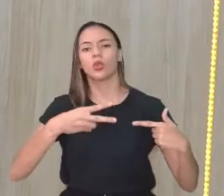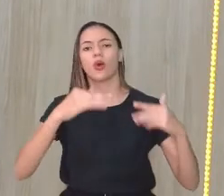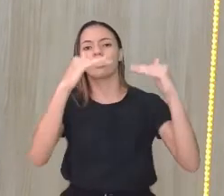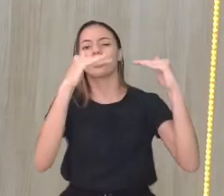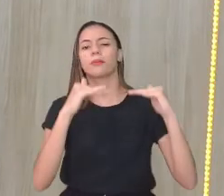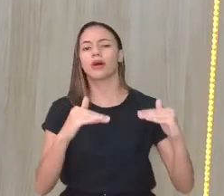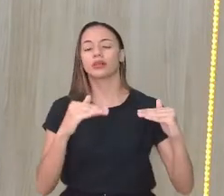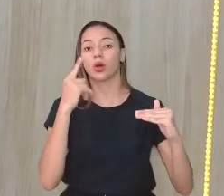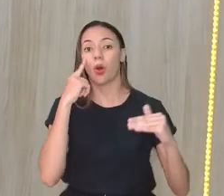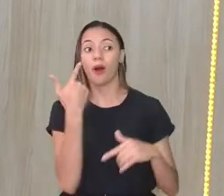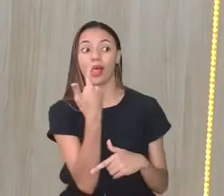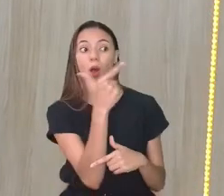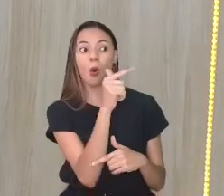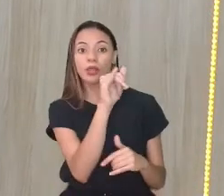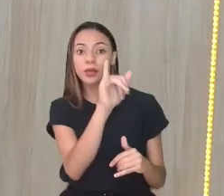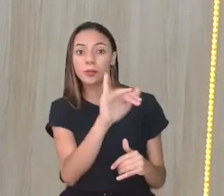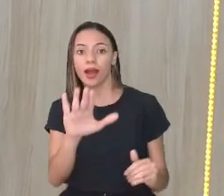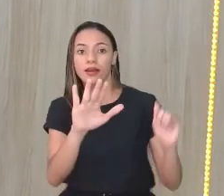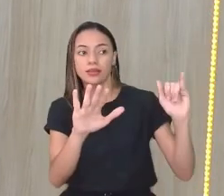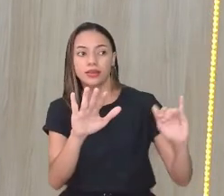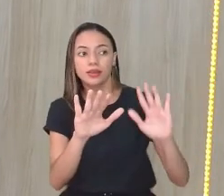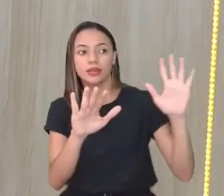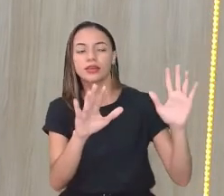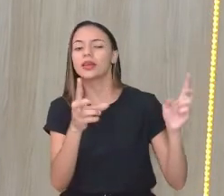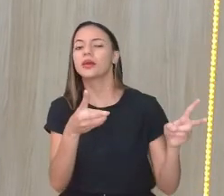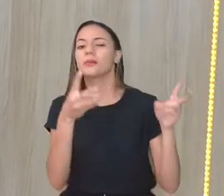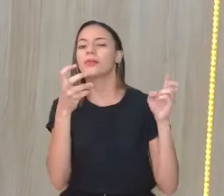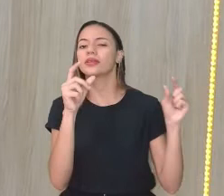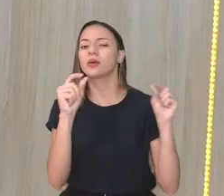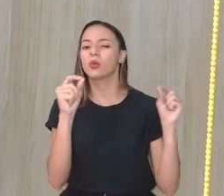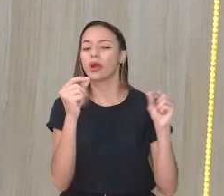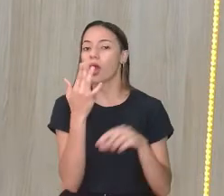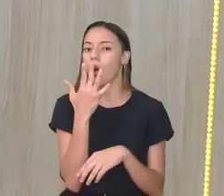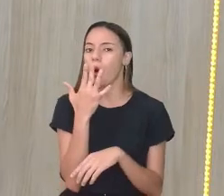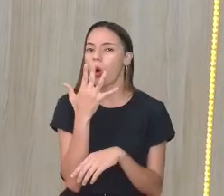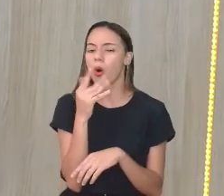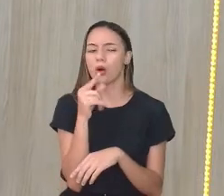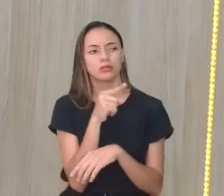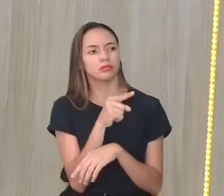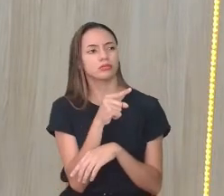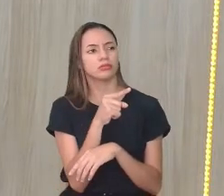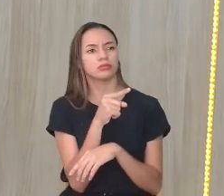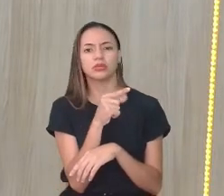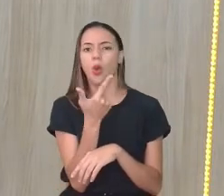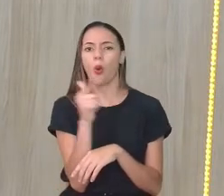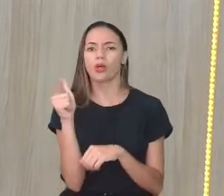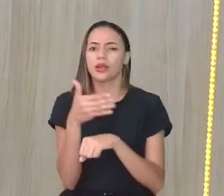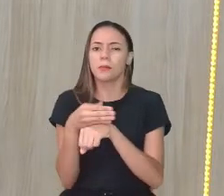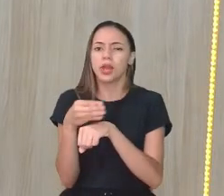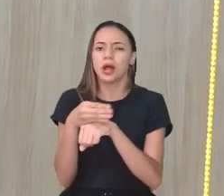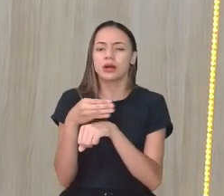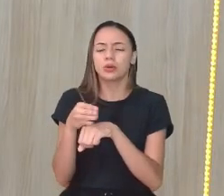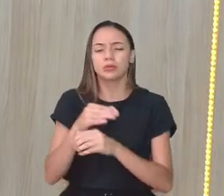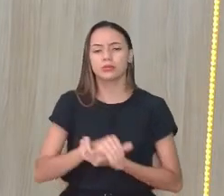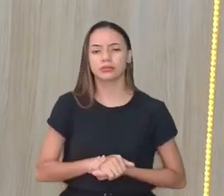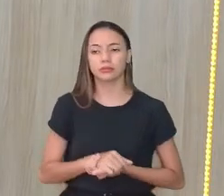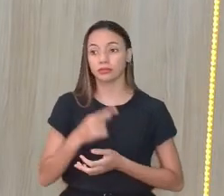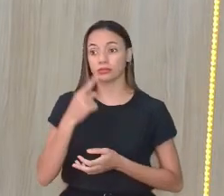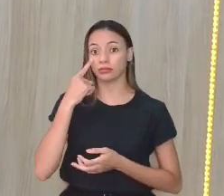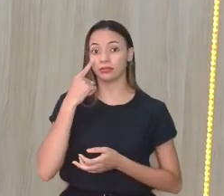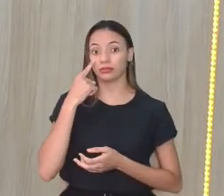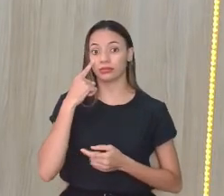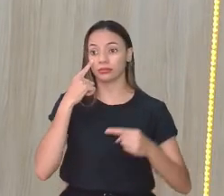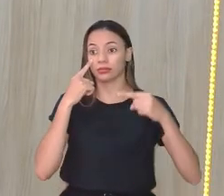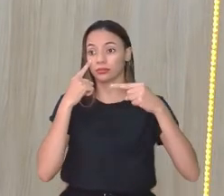comum, naqueles outros 2 ali, a gente perceber, umas cores e as outras em branco. Nesse caso aqui, observe